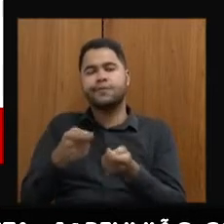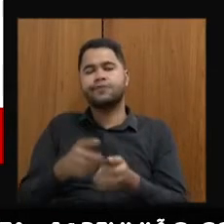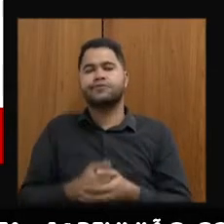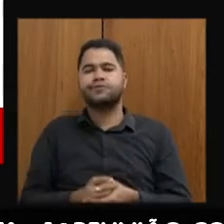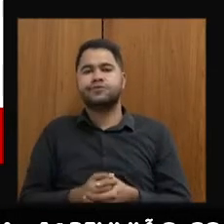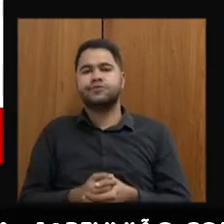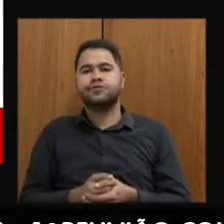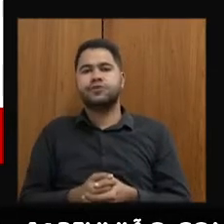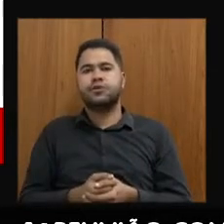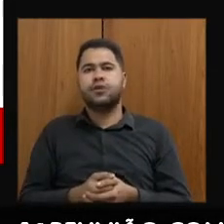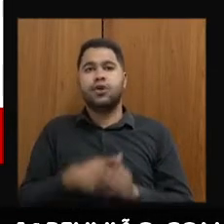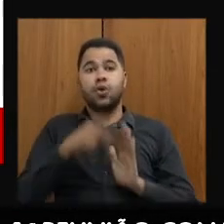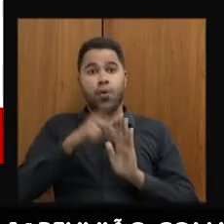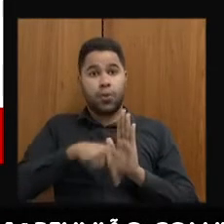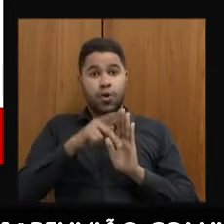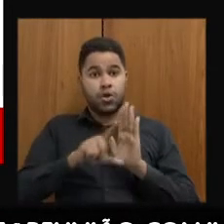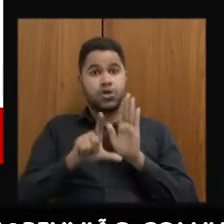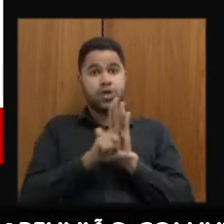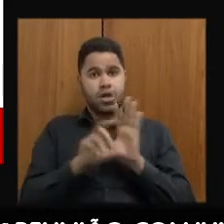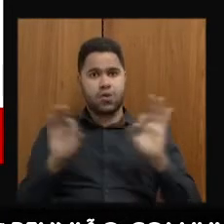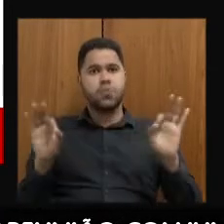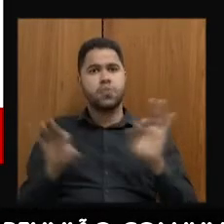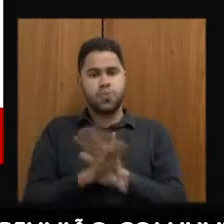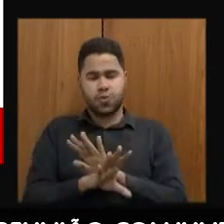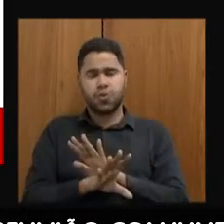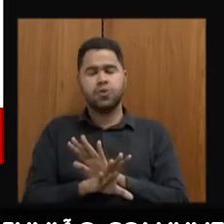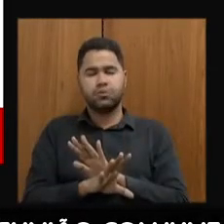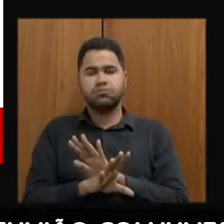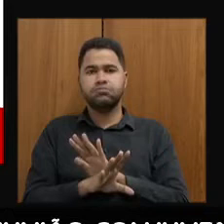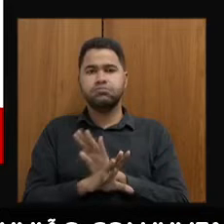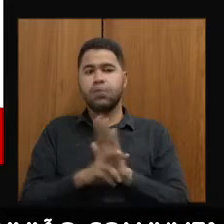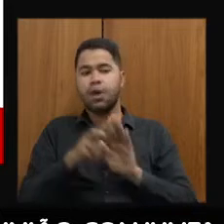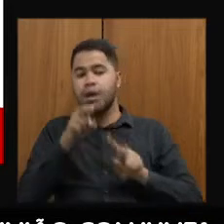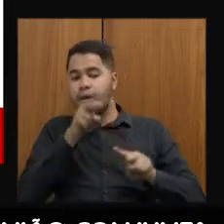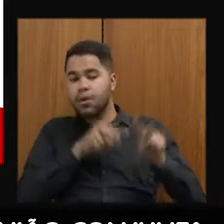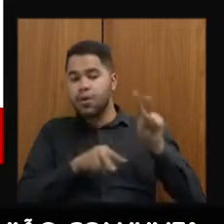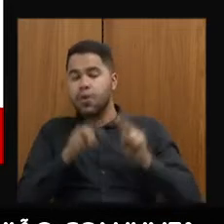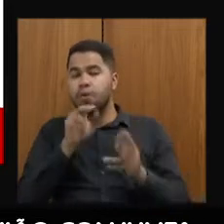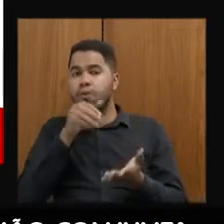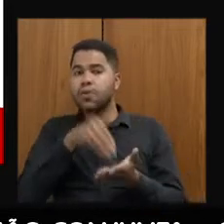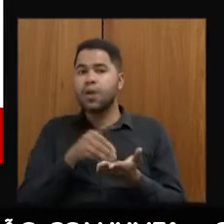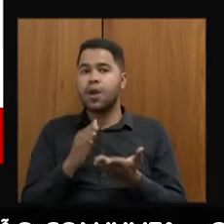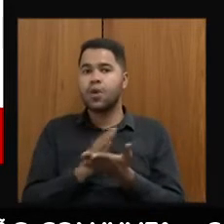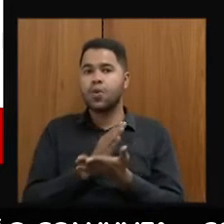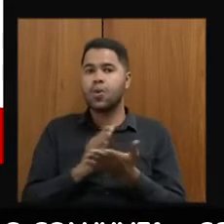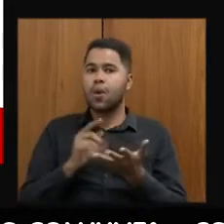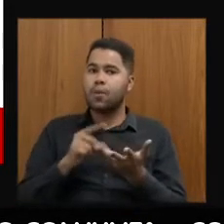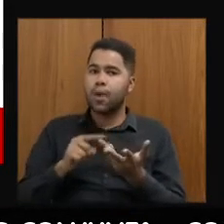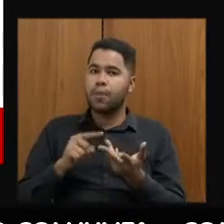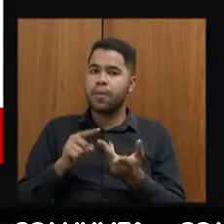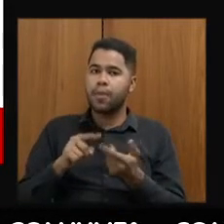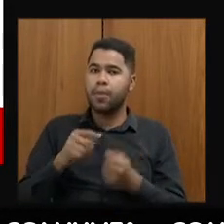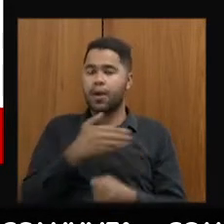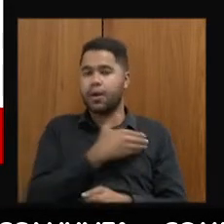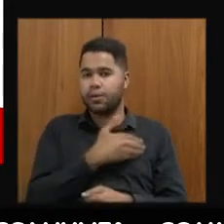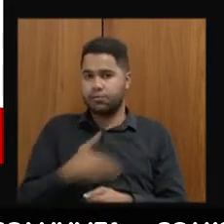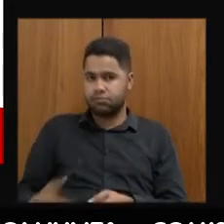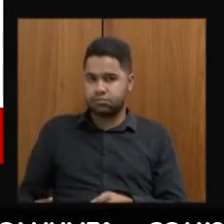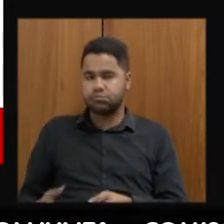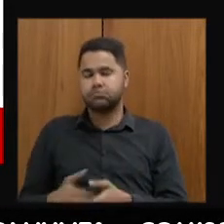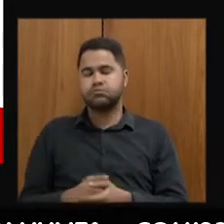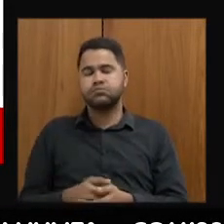Esse é o projeto de lei tá pronto passando por uma revisão final de algumas instâncias internas do estado